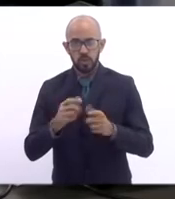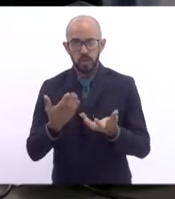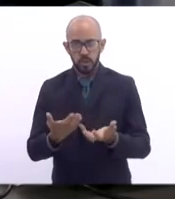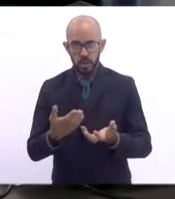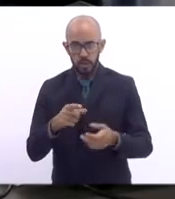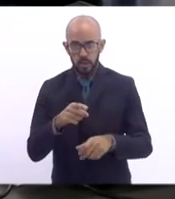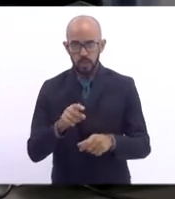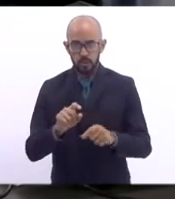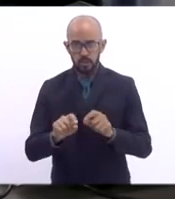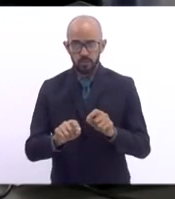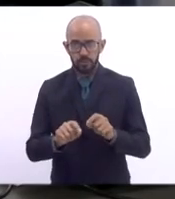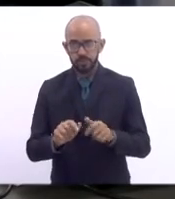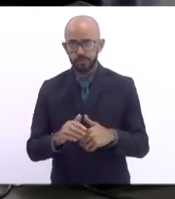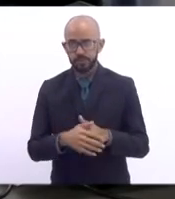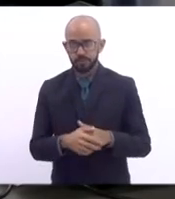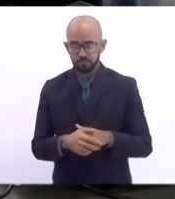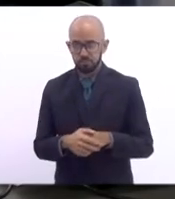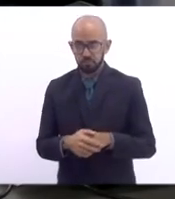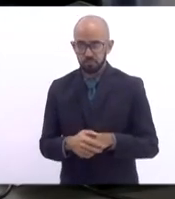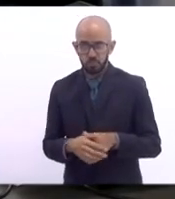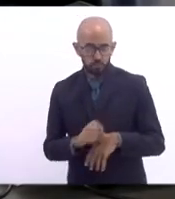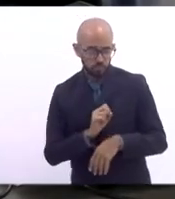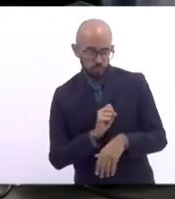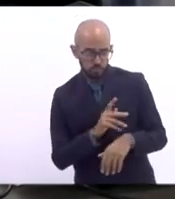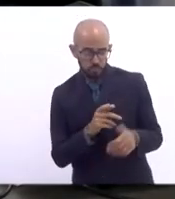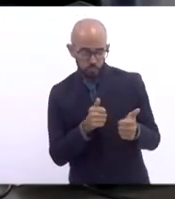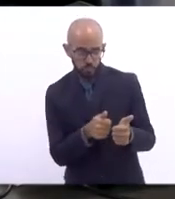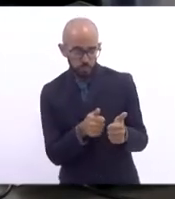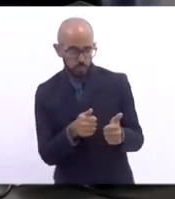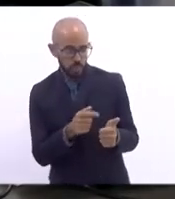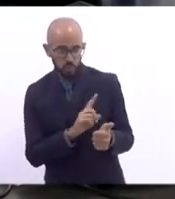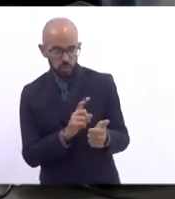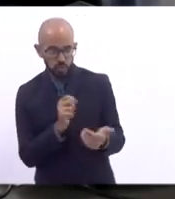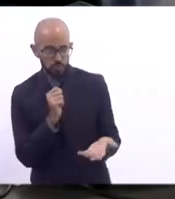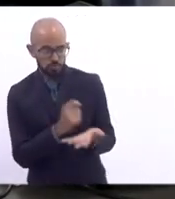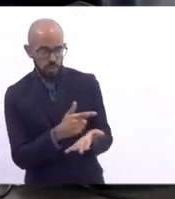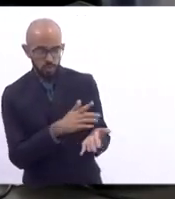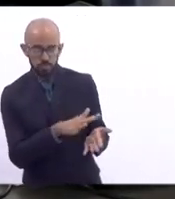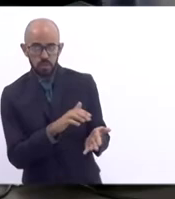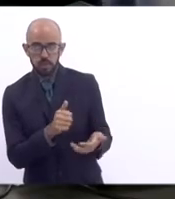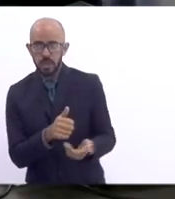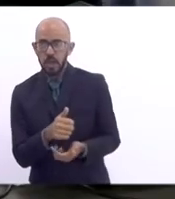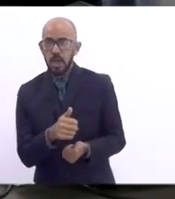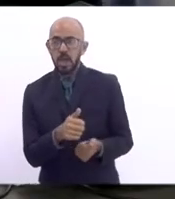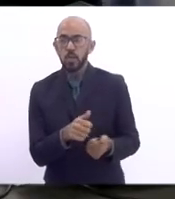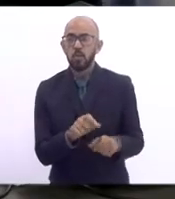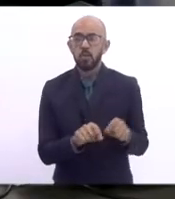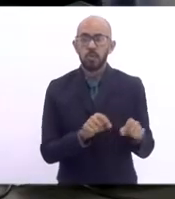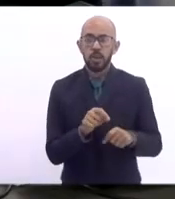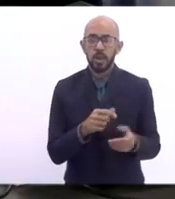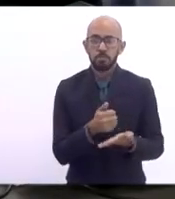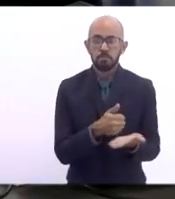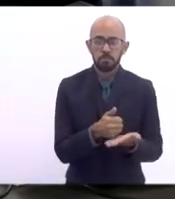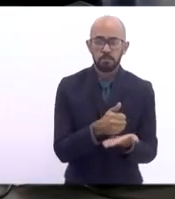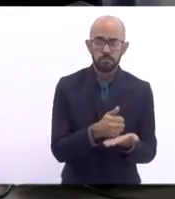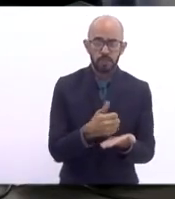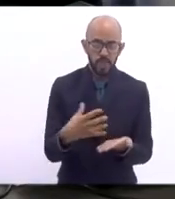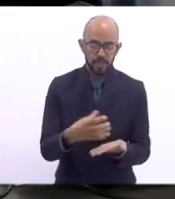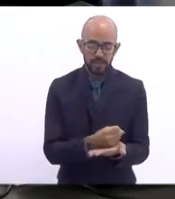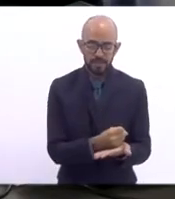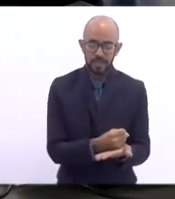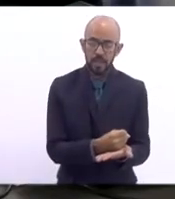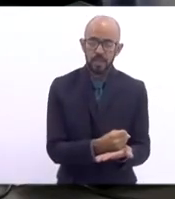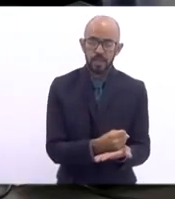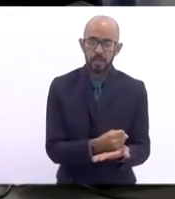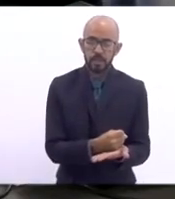o que o estado do Rio gravam tudo bem a gente não pagou até a questão da base né da hérnia receita líquida real em